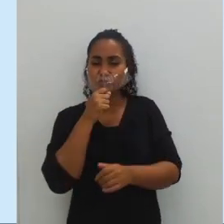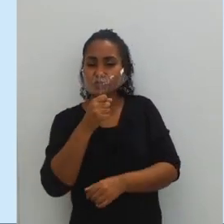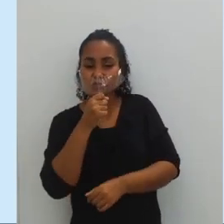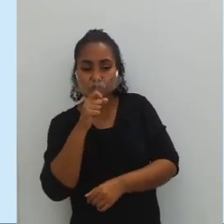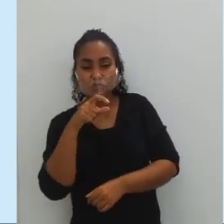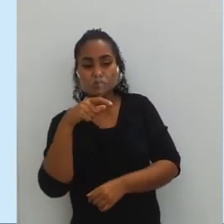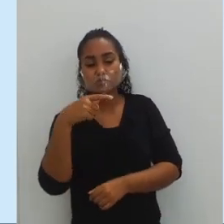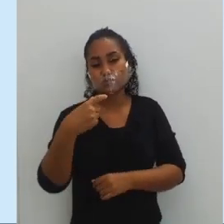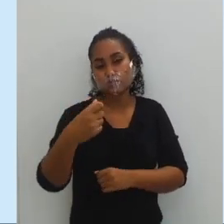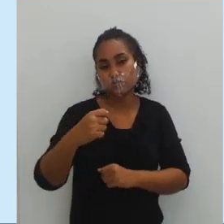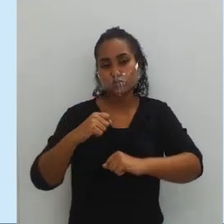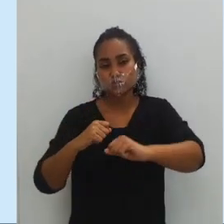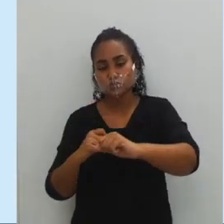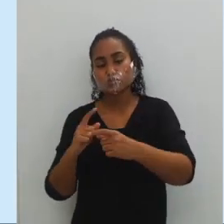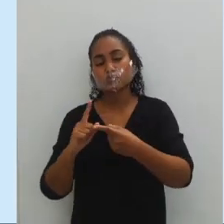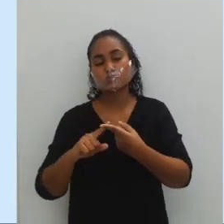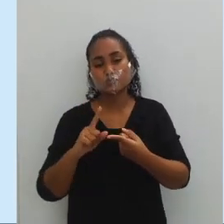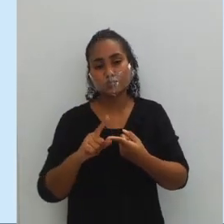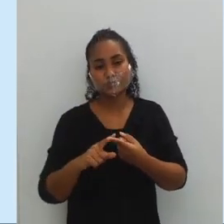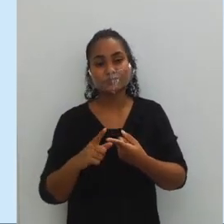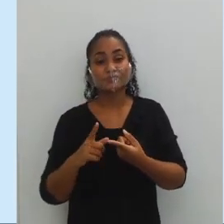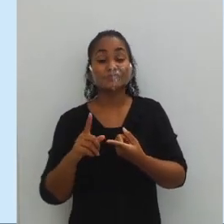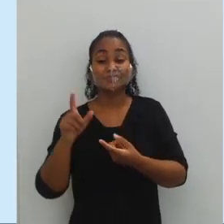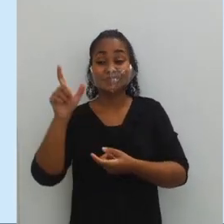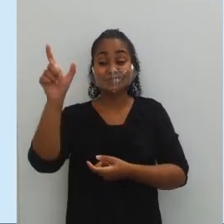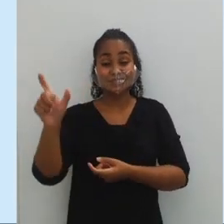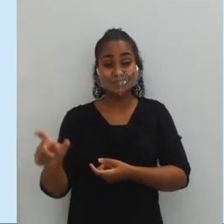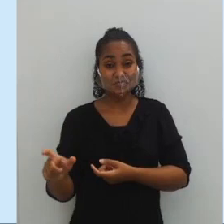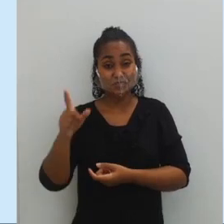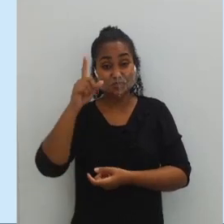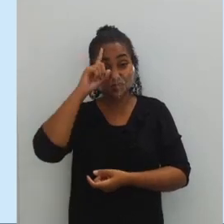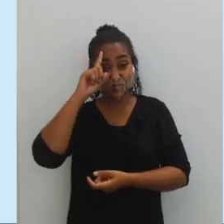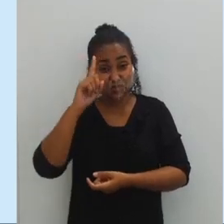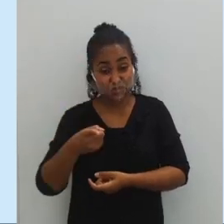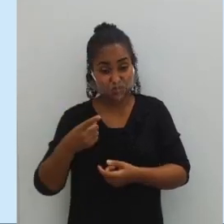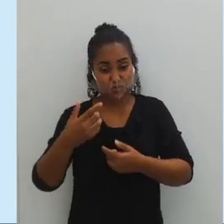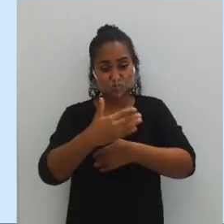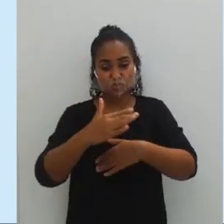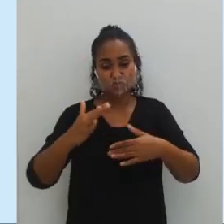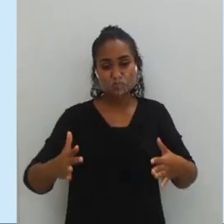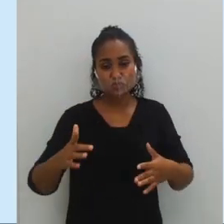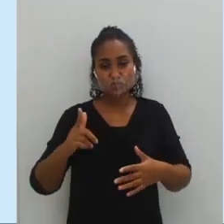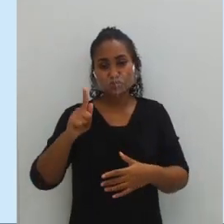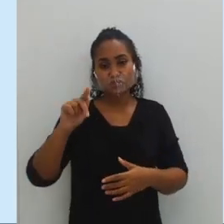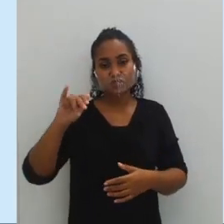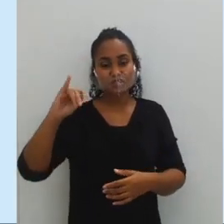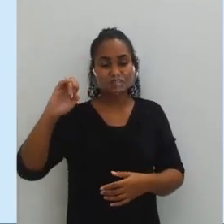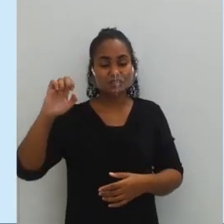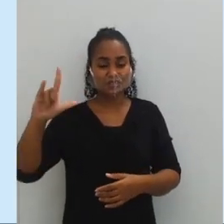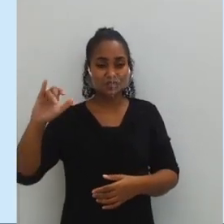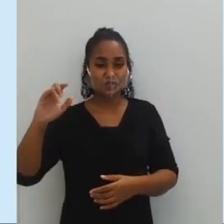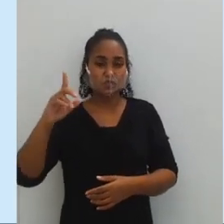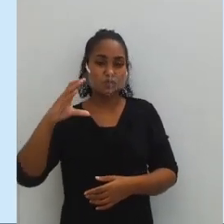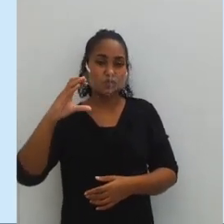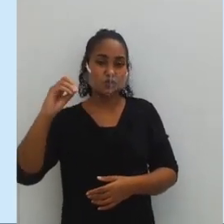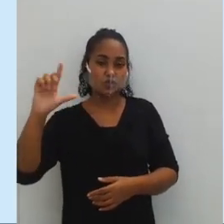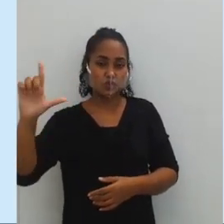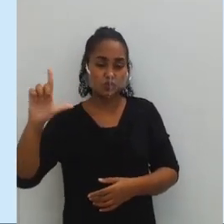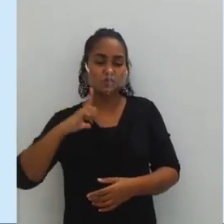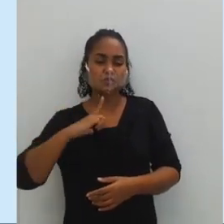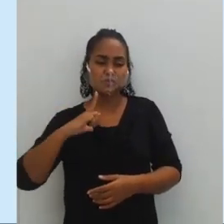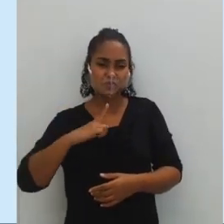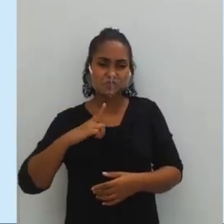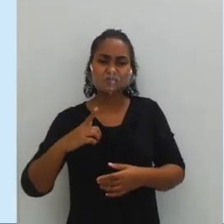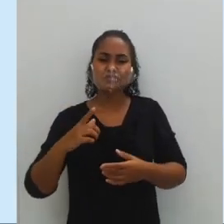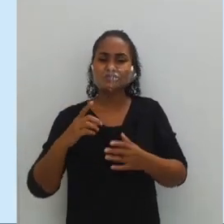faz entrevistas com outros lutadores, né? E a mesma é dona de uma academia chamada Gracie Core, né? E